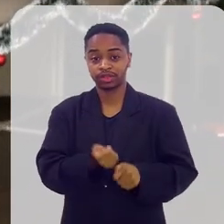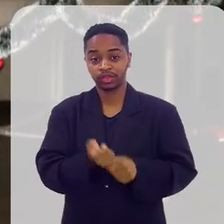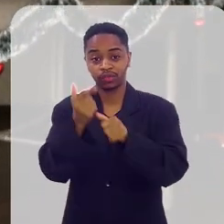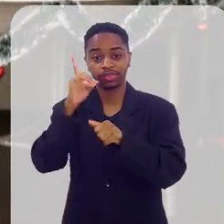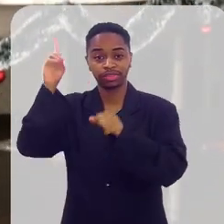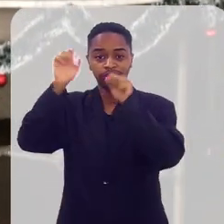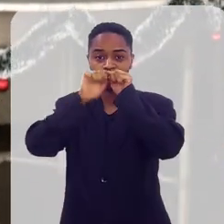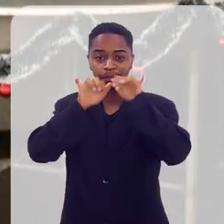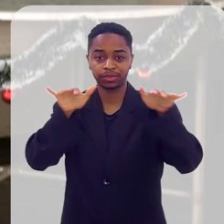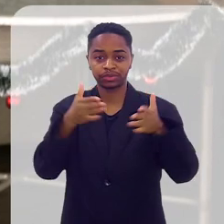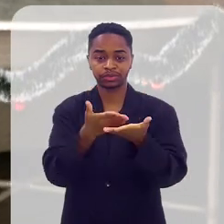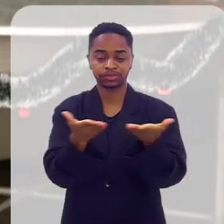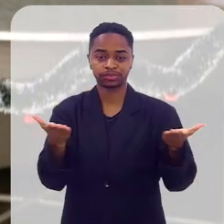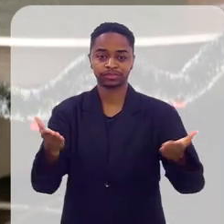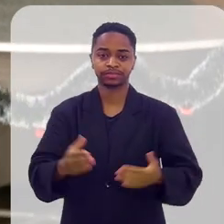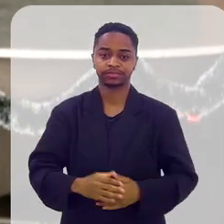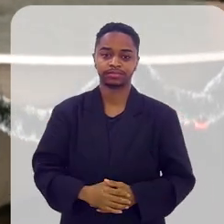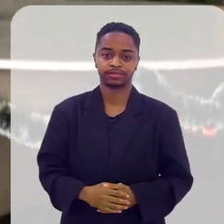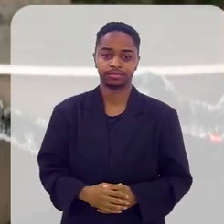que Deus te abençoe.